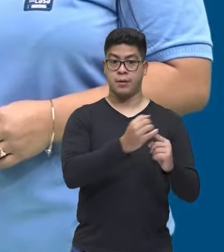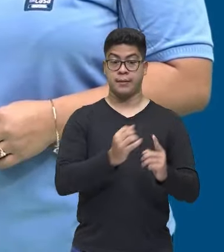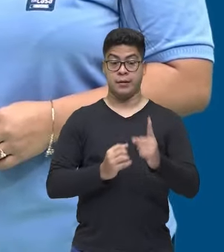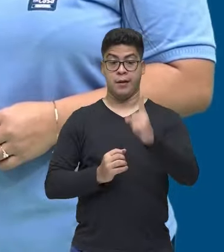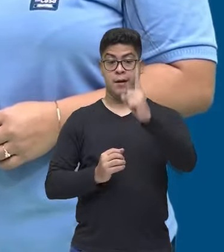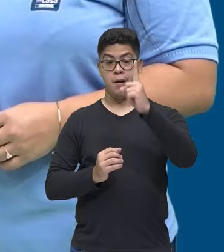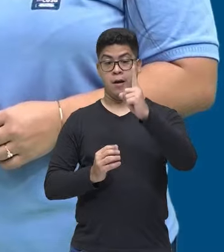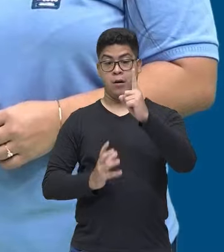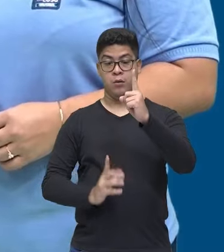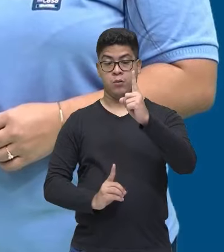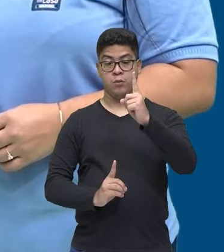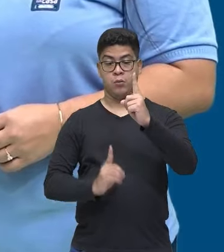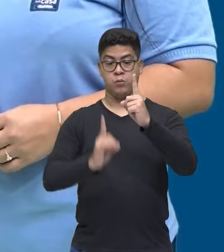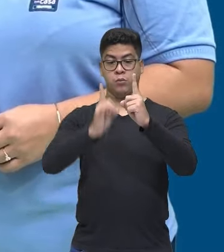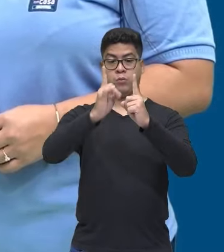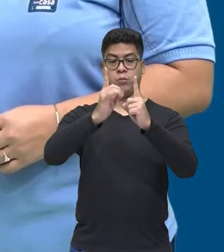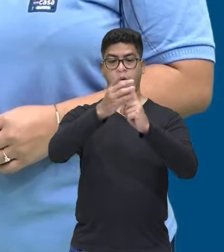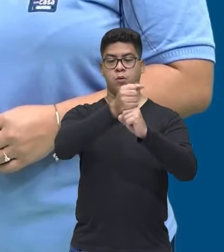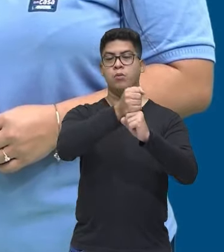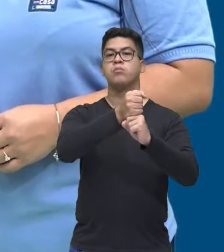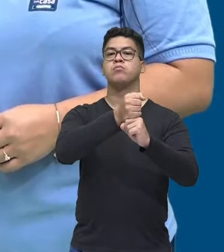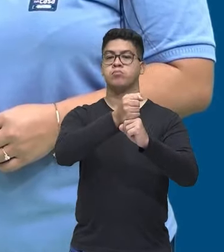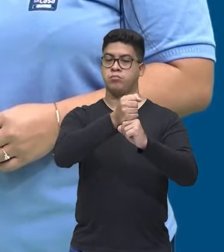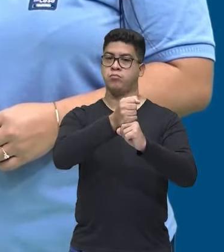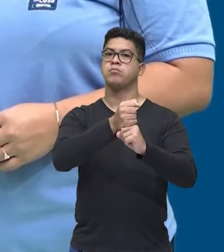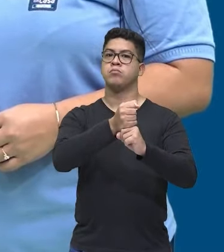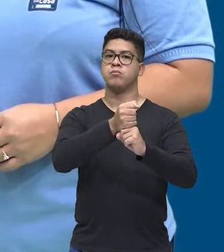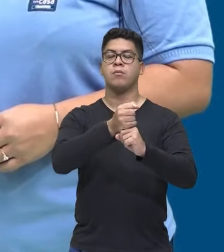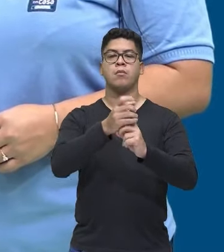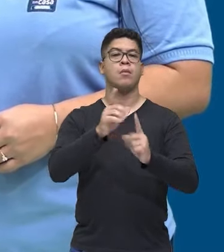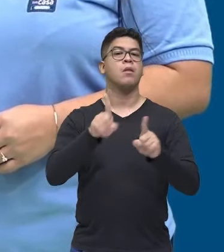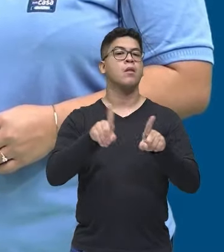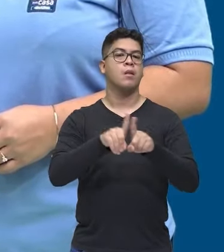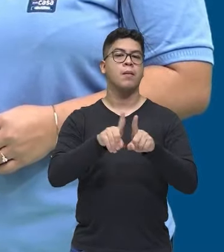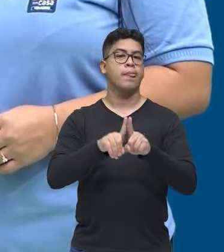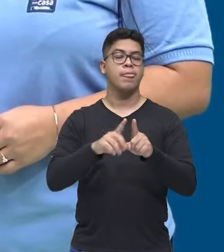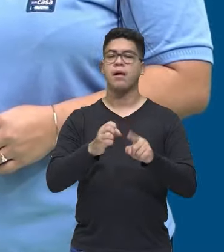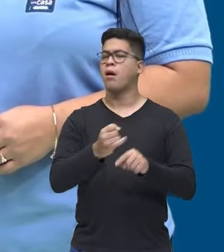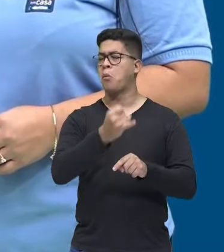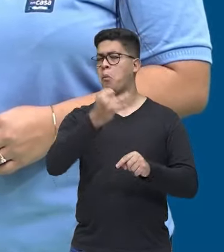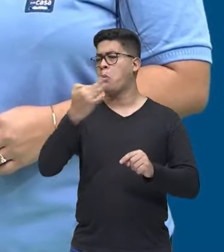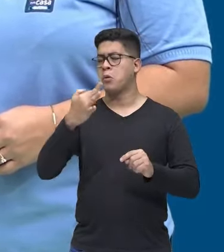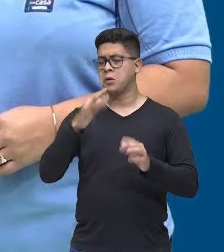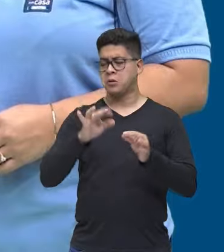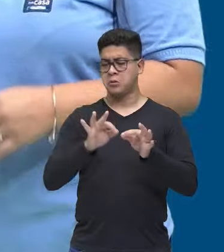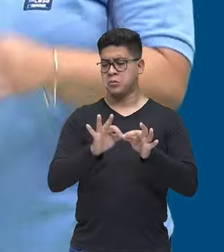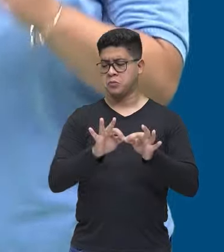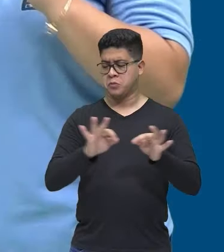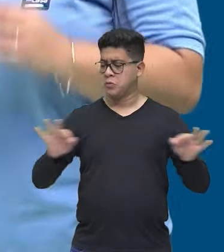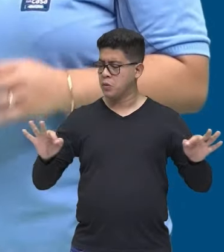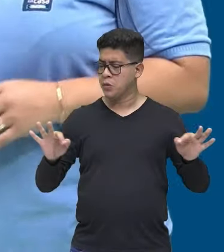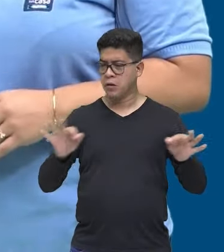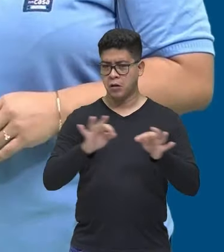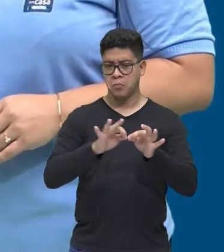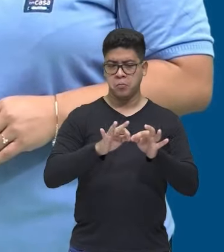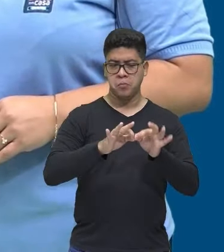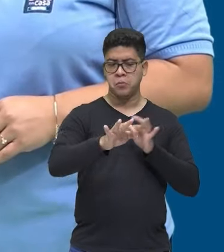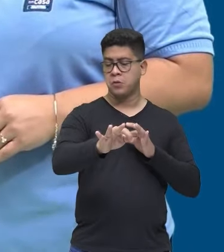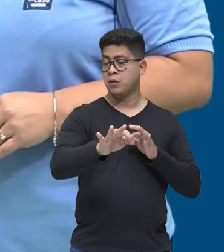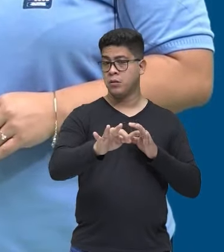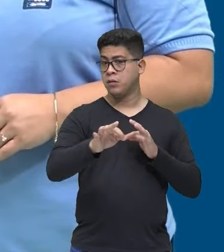aqui, mais uma vez, olha só o movimento. Quantas casas quiser, desde que a passagem